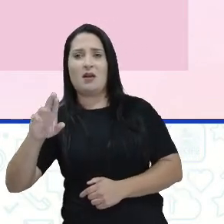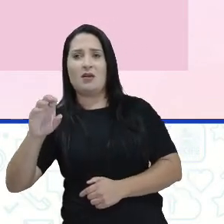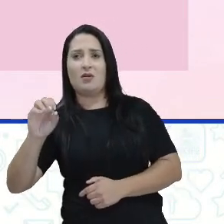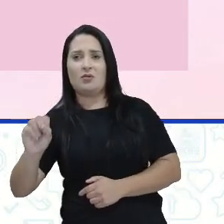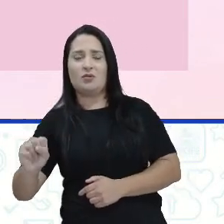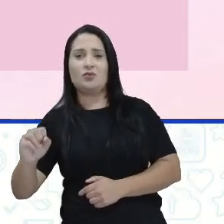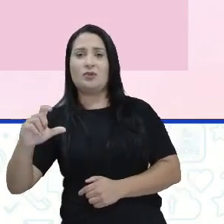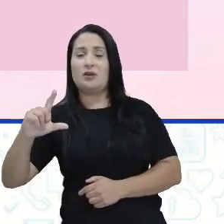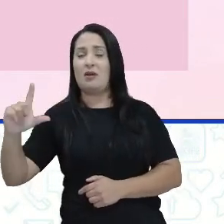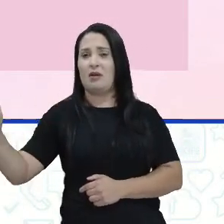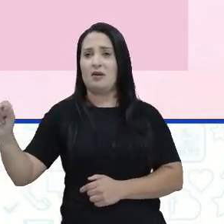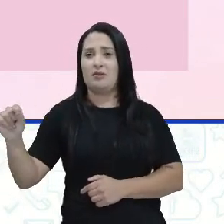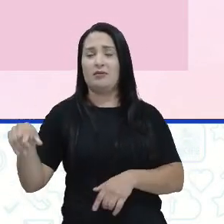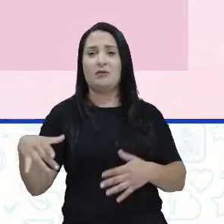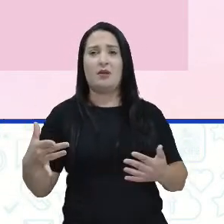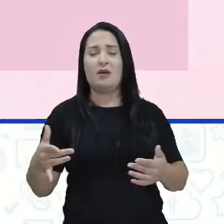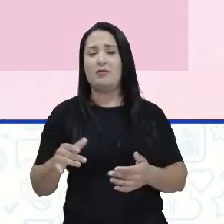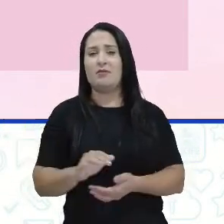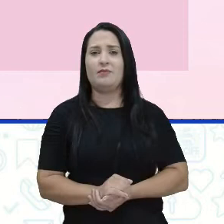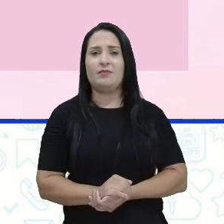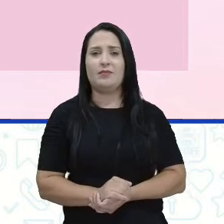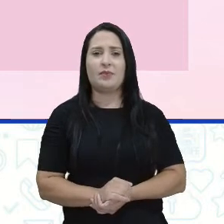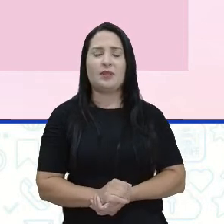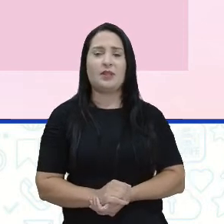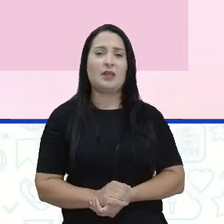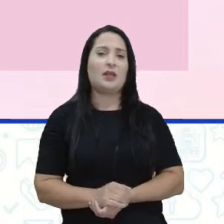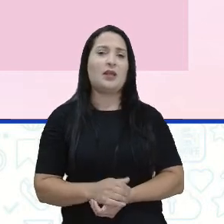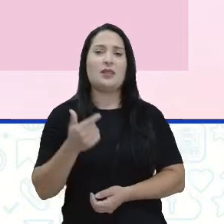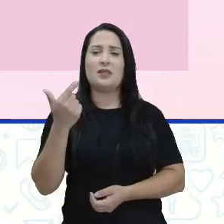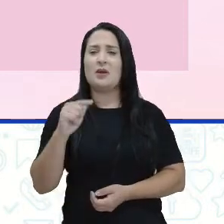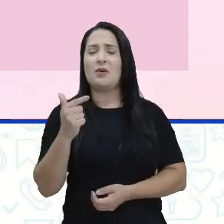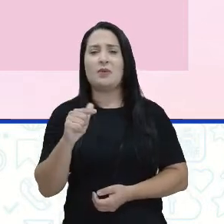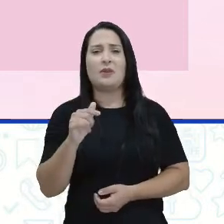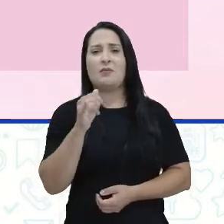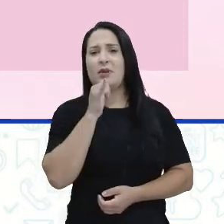necessariamente dependentes, elas não têm o síndeto, elas não têm a